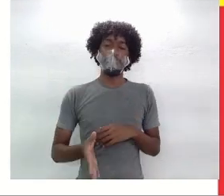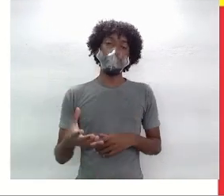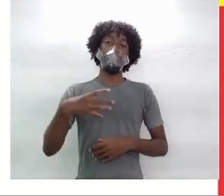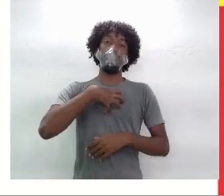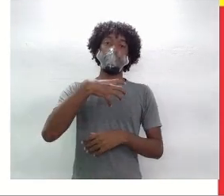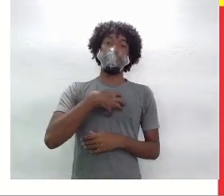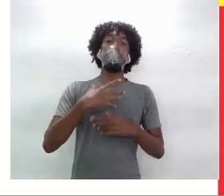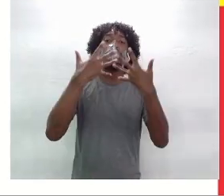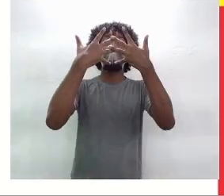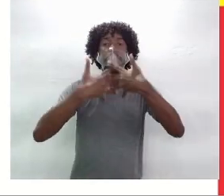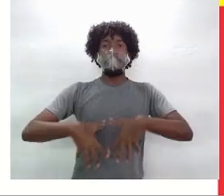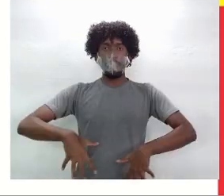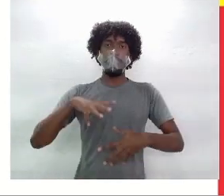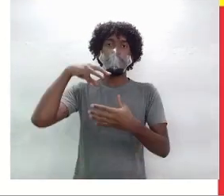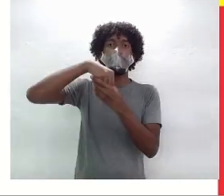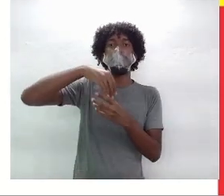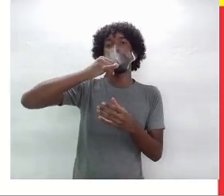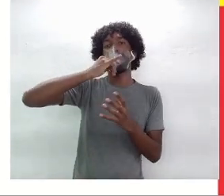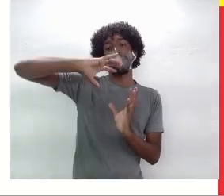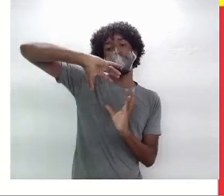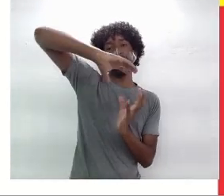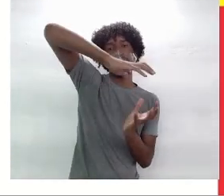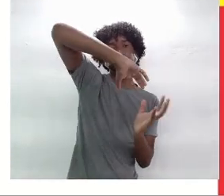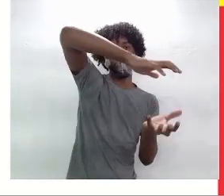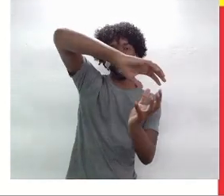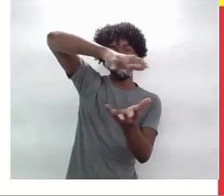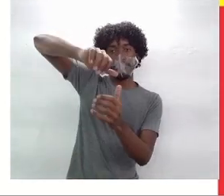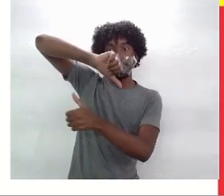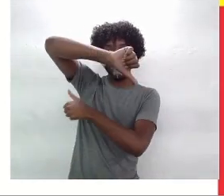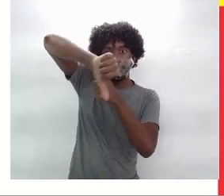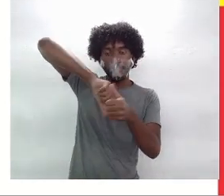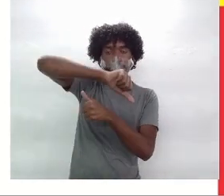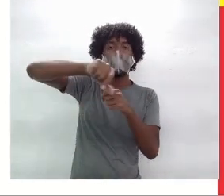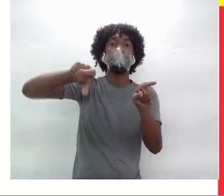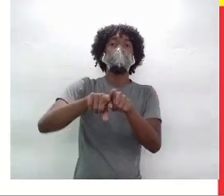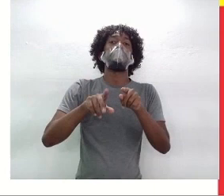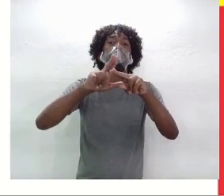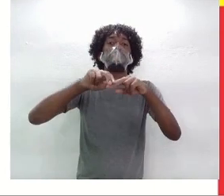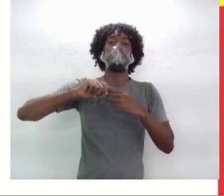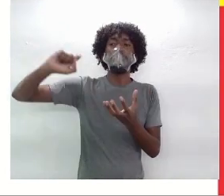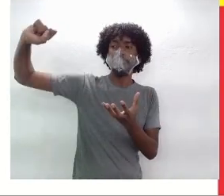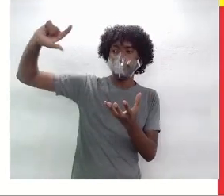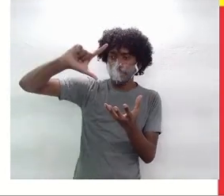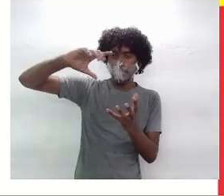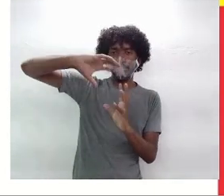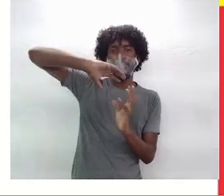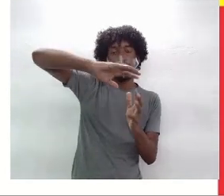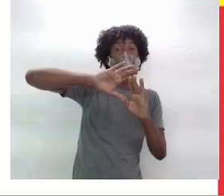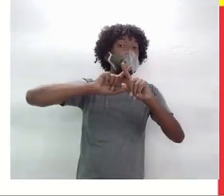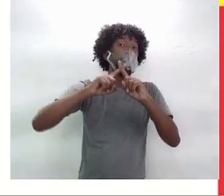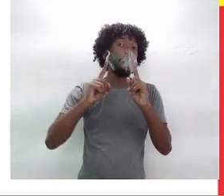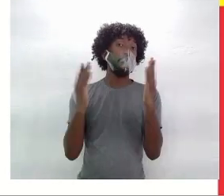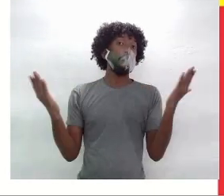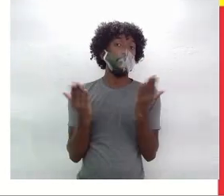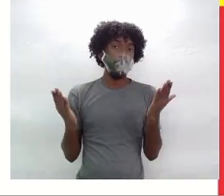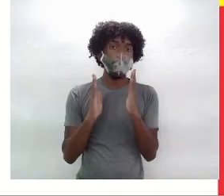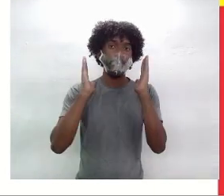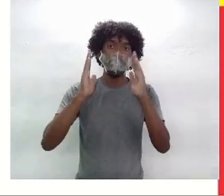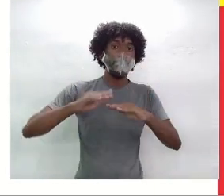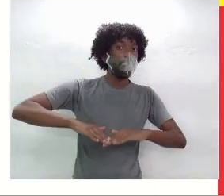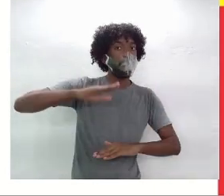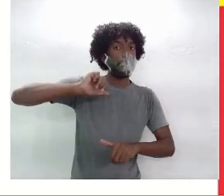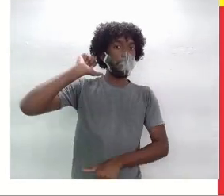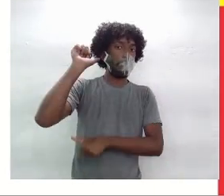as variações na órbita da Terra e na quantidade de luz solar. Hoje em dia, a maior parte